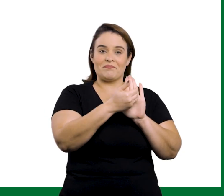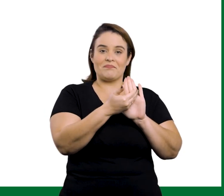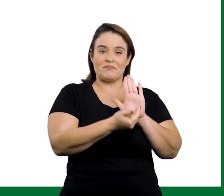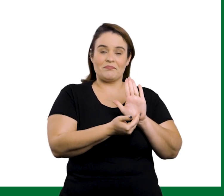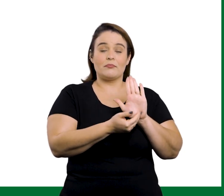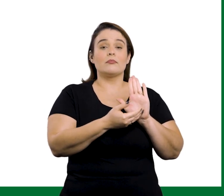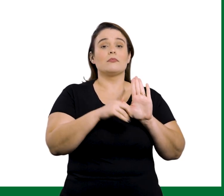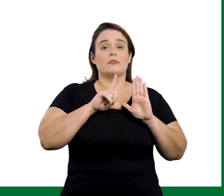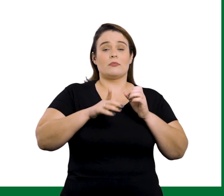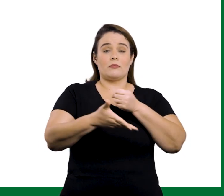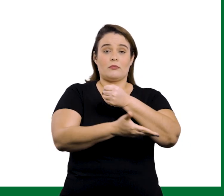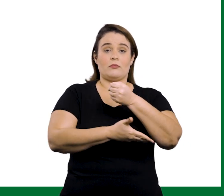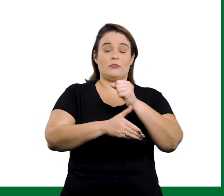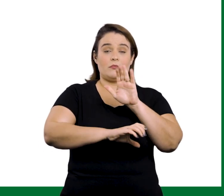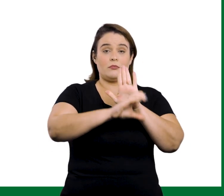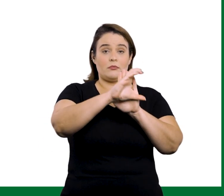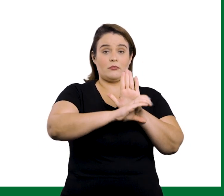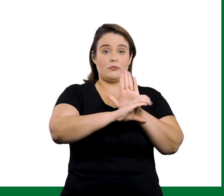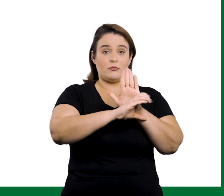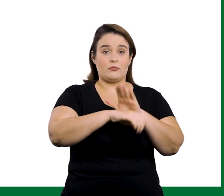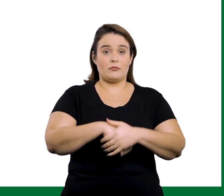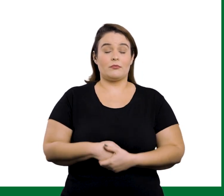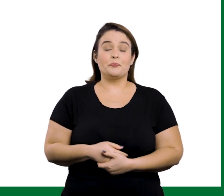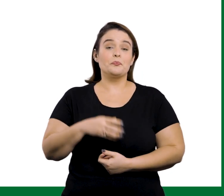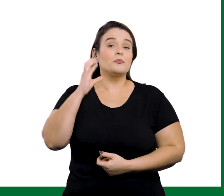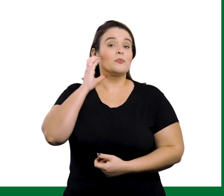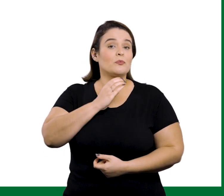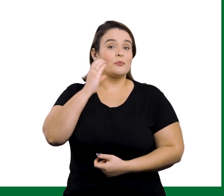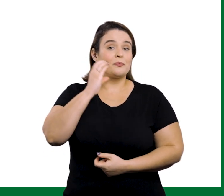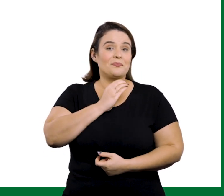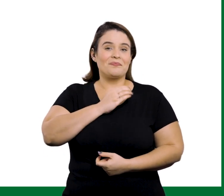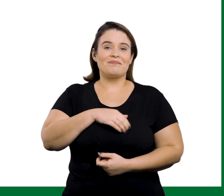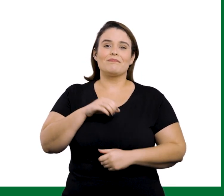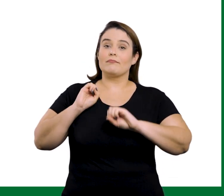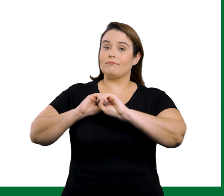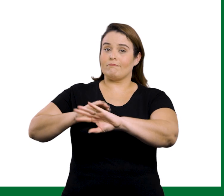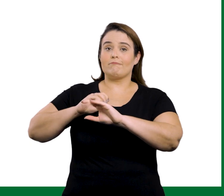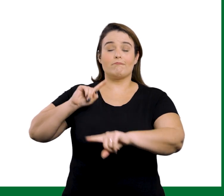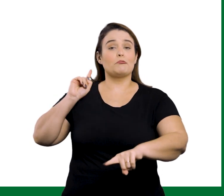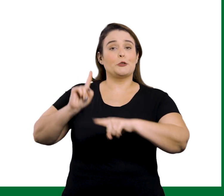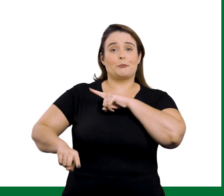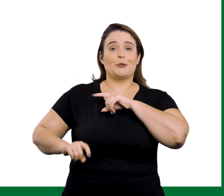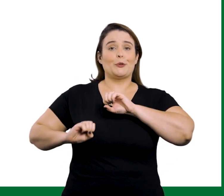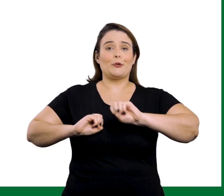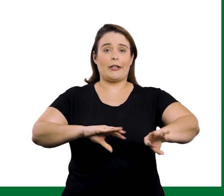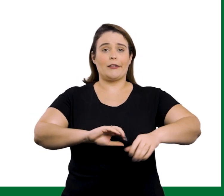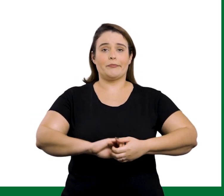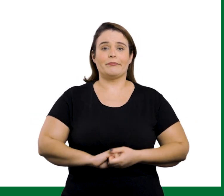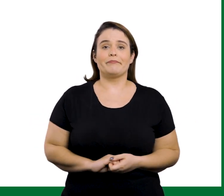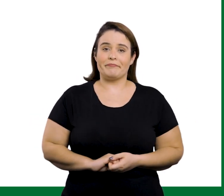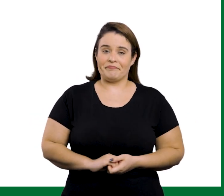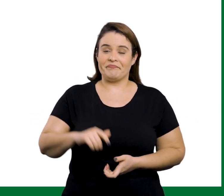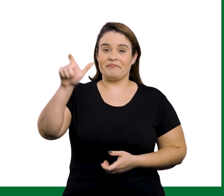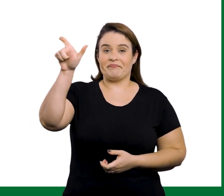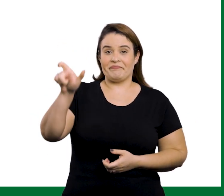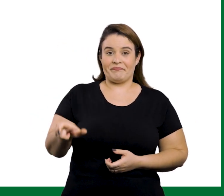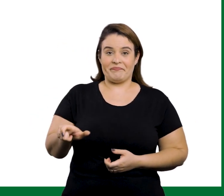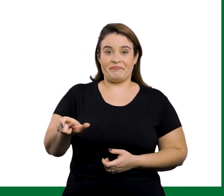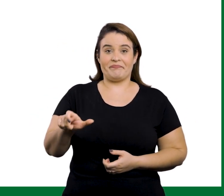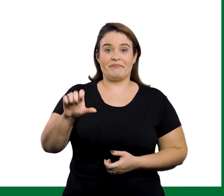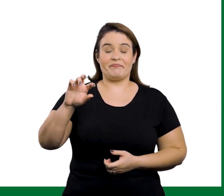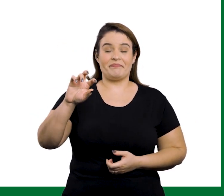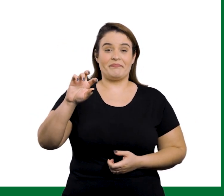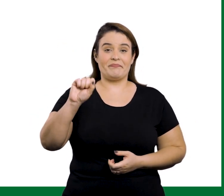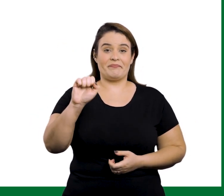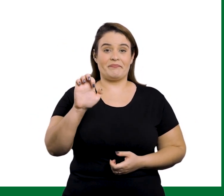Este capítulo deste manual tem por base os capítulos Paulo Freire, o educador proibido de educar, de Sérgio